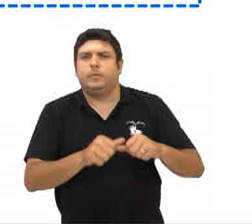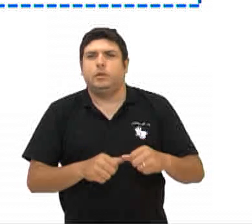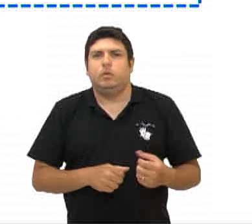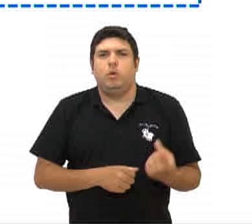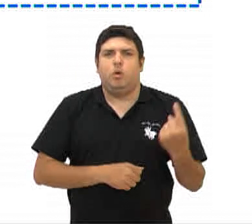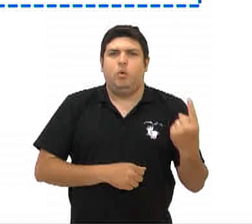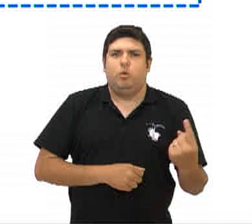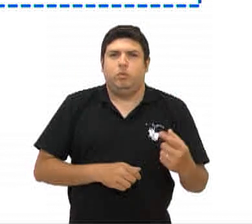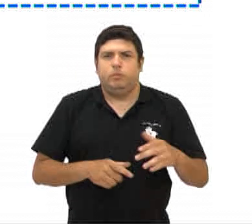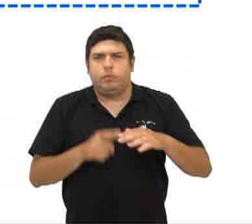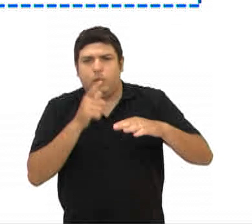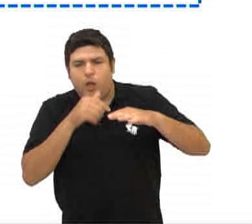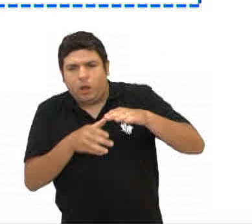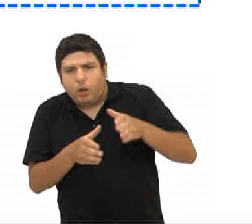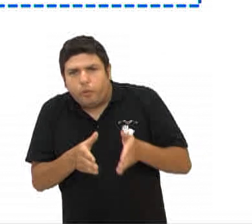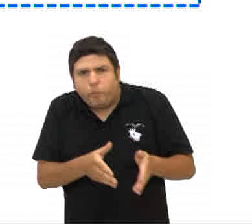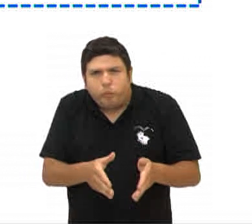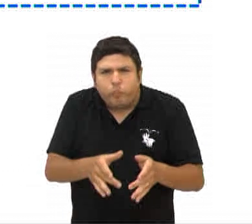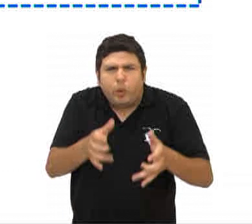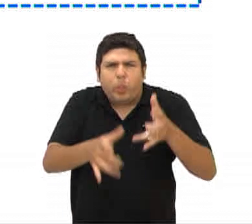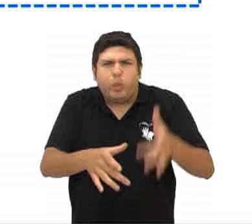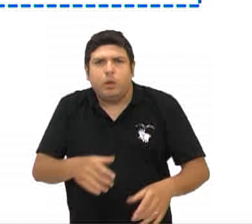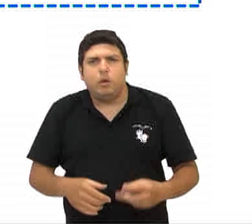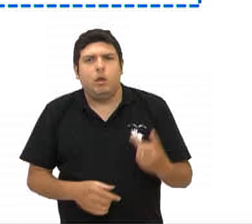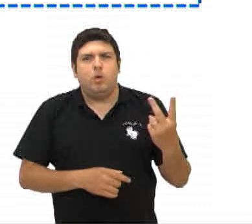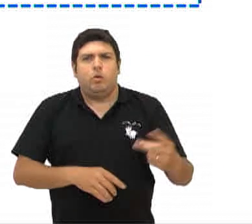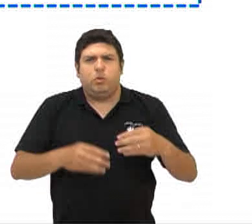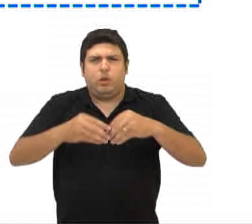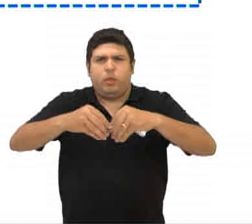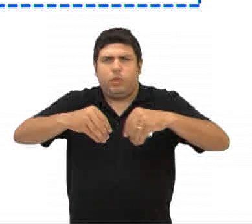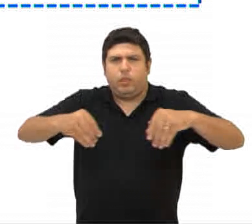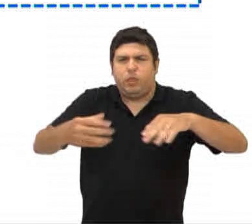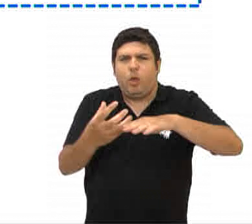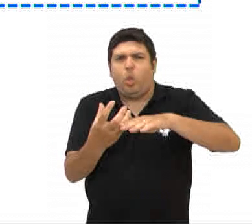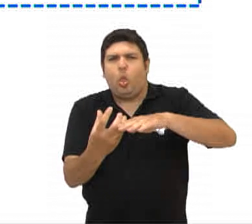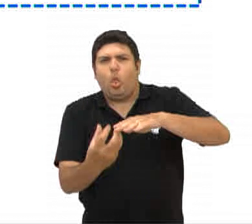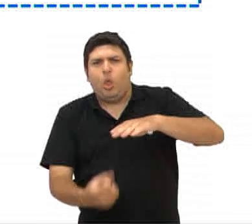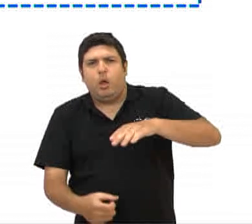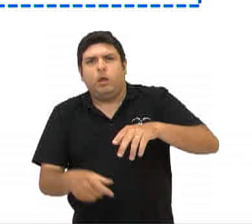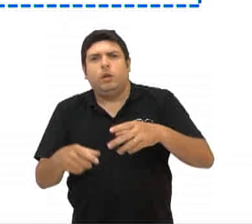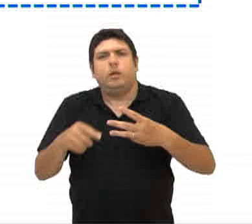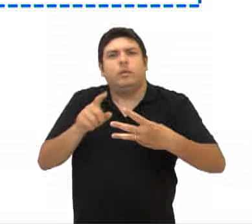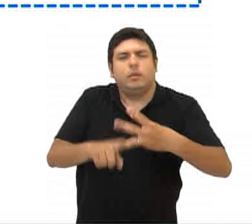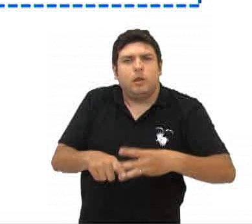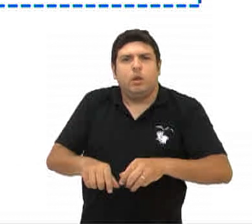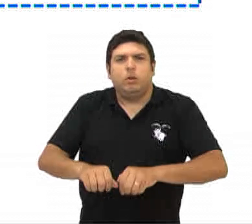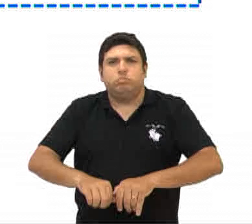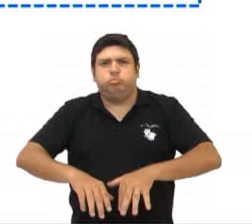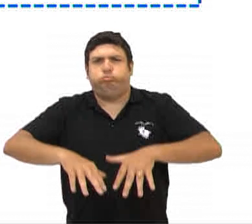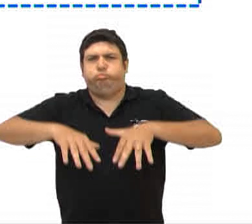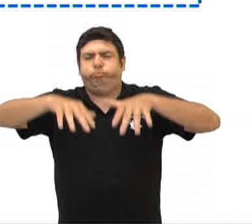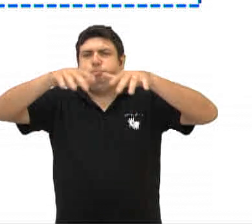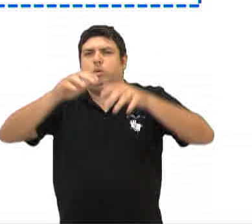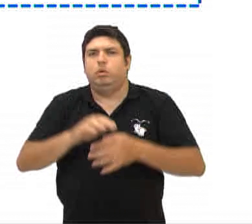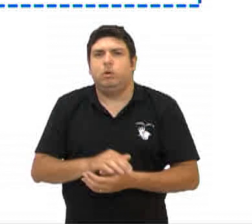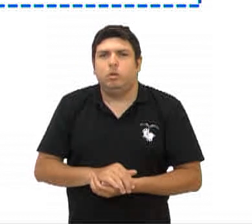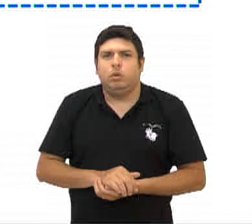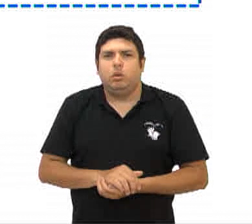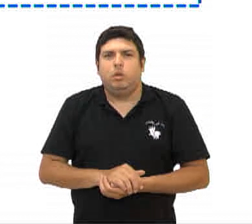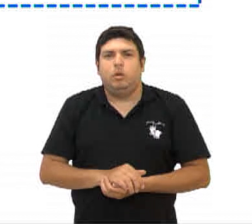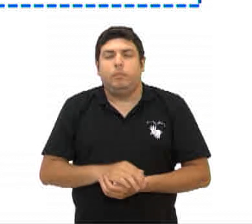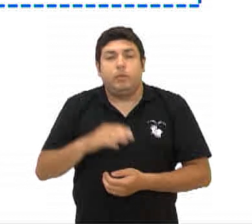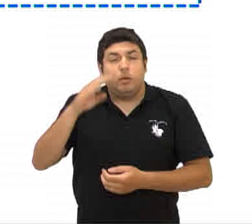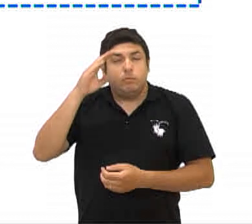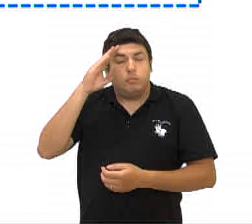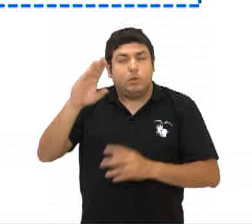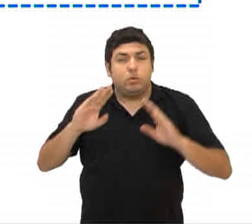lençóis freáticos. 2, diminuição da umidade do solo. E 3, enchentes e inundações. Pode-se afirmar que as principais